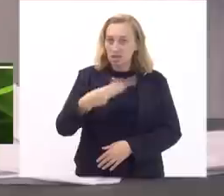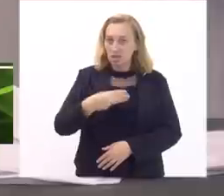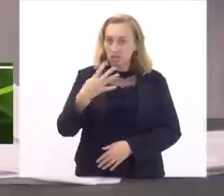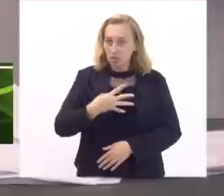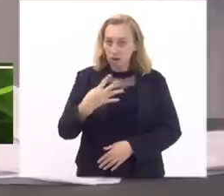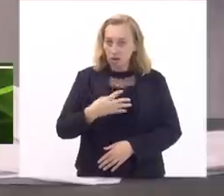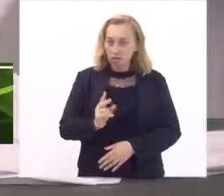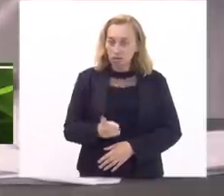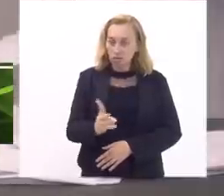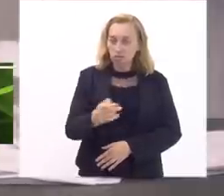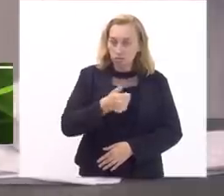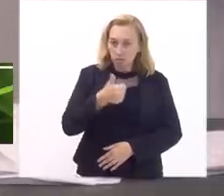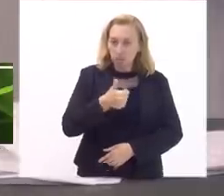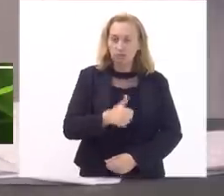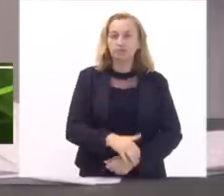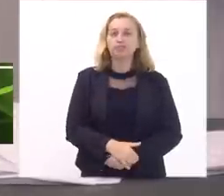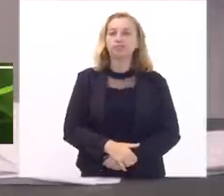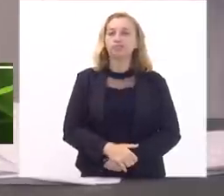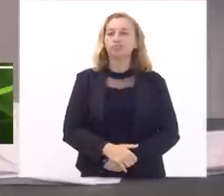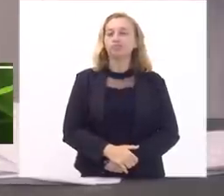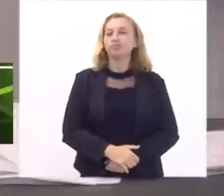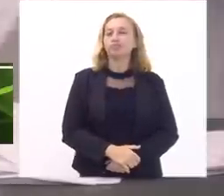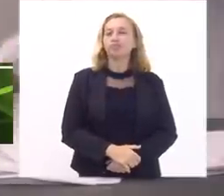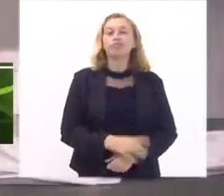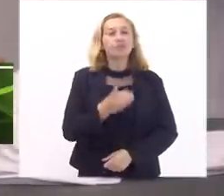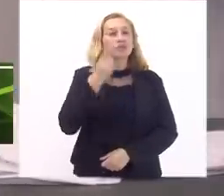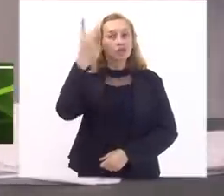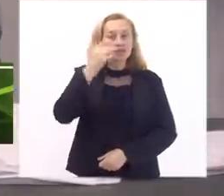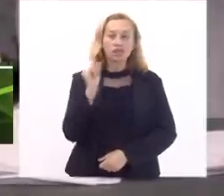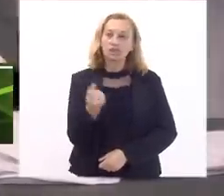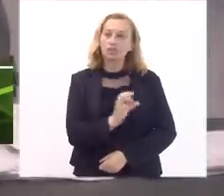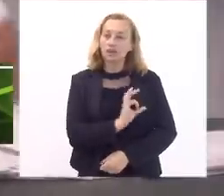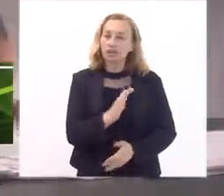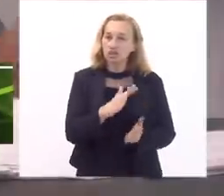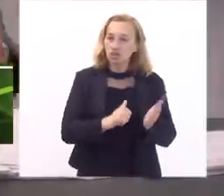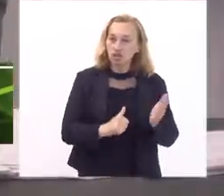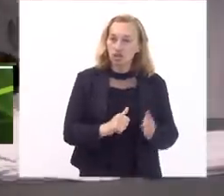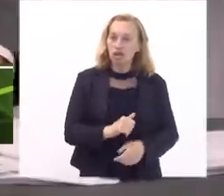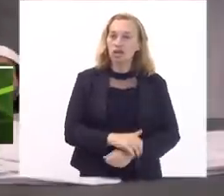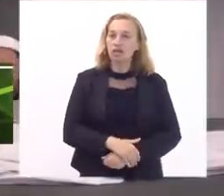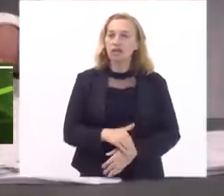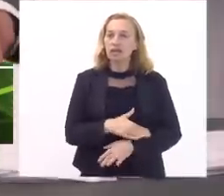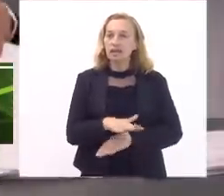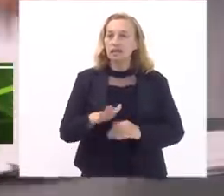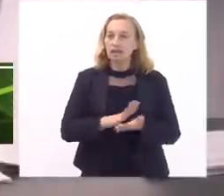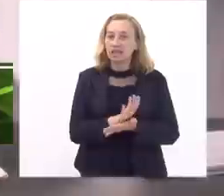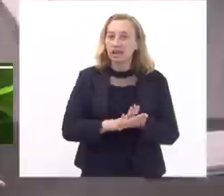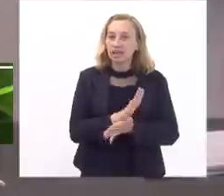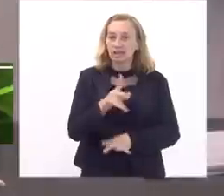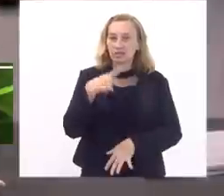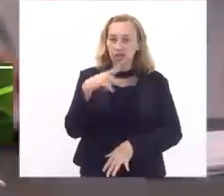manter o primeiro. Deputada Marta Rocha, derrubar. Não há mais nada a tratar.